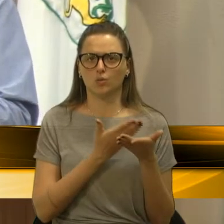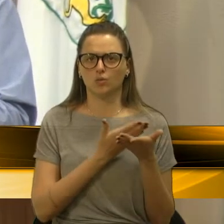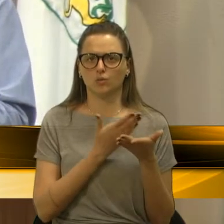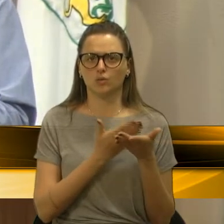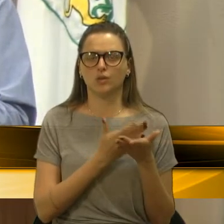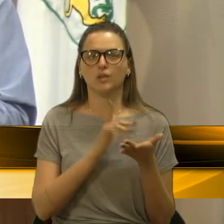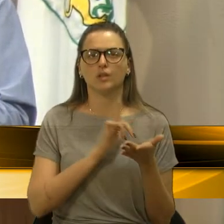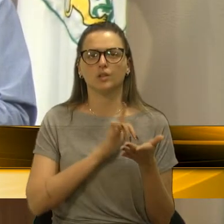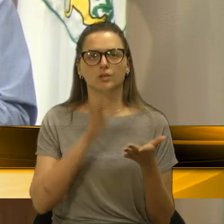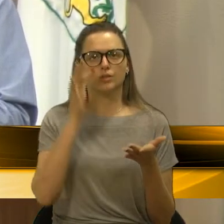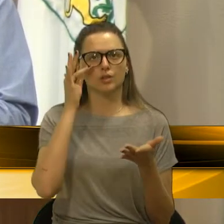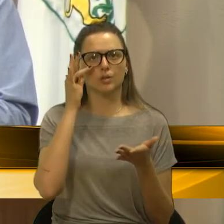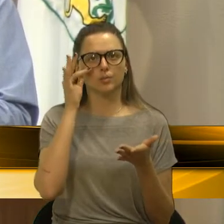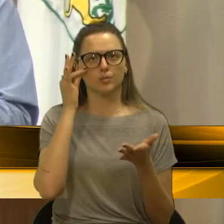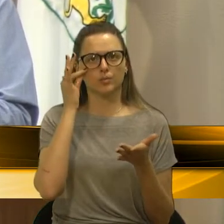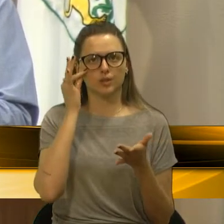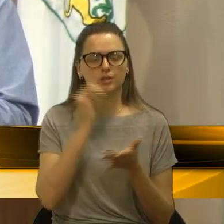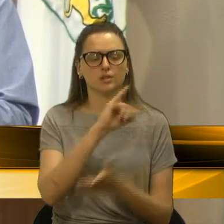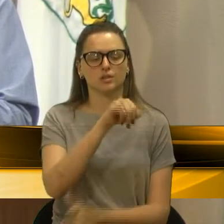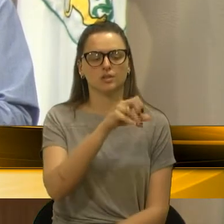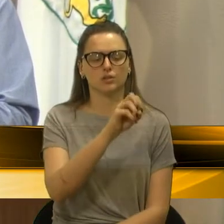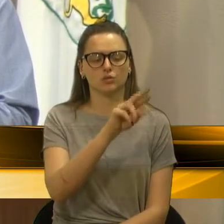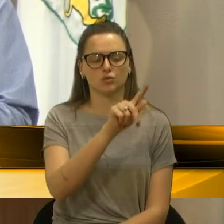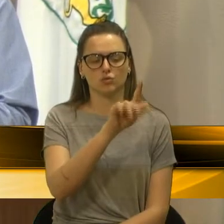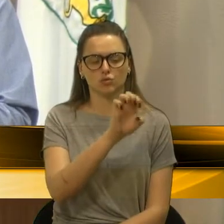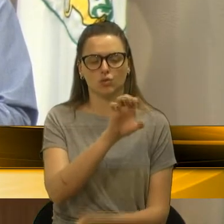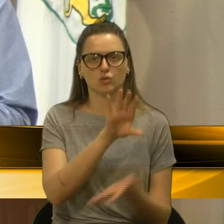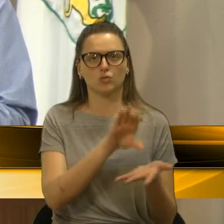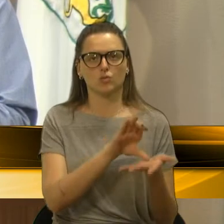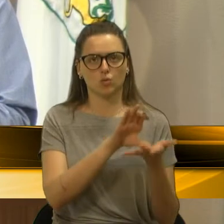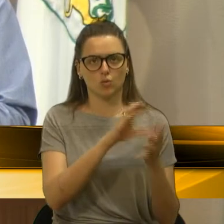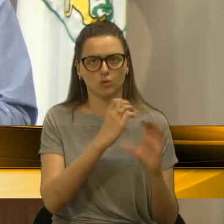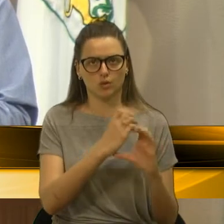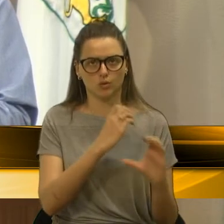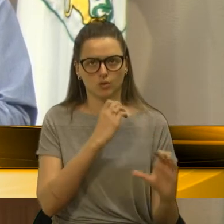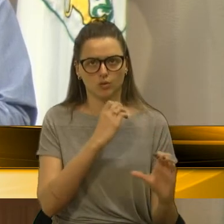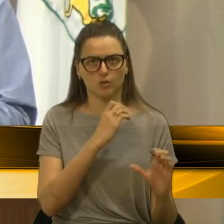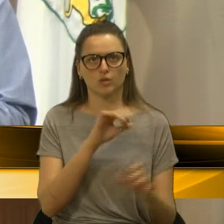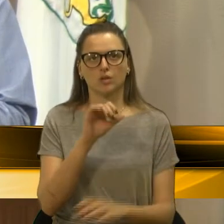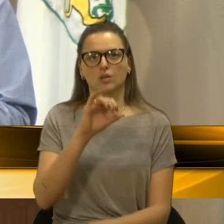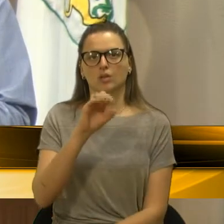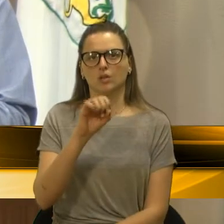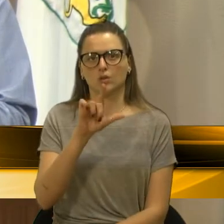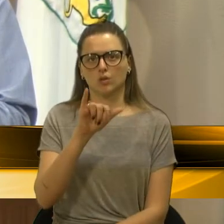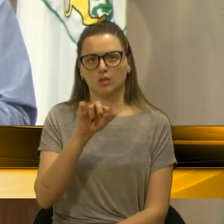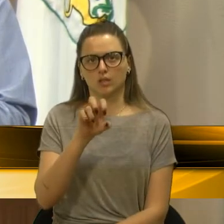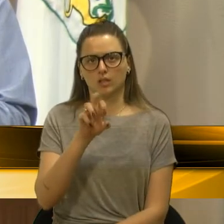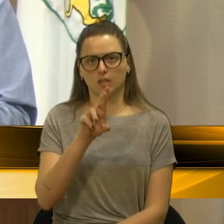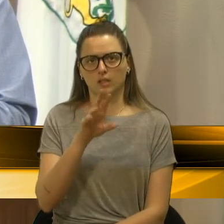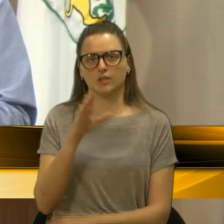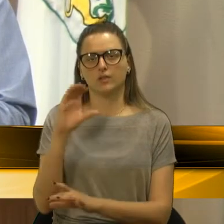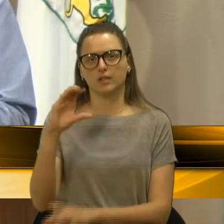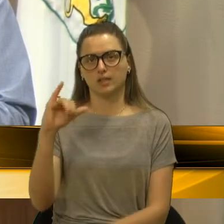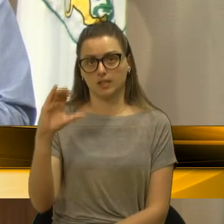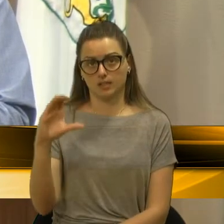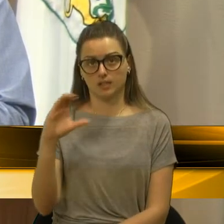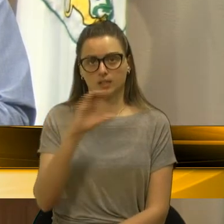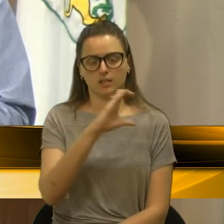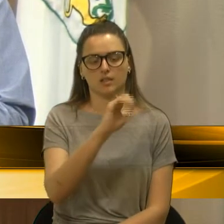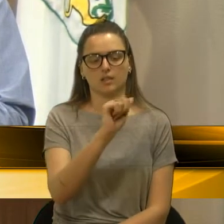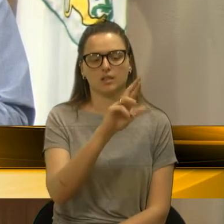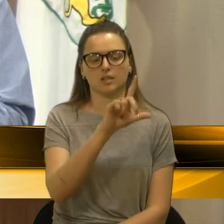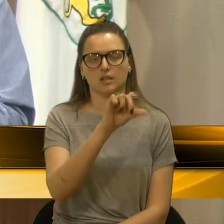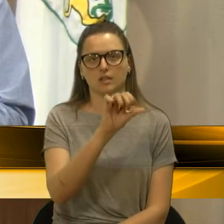estavam presentes no encontro o senhor Jorge Cassina, do Conselho Regional de Engenharia, o senhor Olivier Viesser, da Câmara de Indústria e Comércio, o senhor Carlos